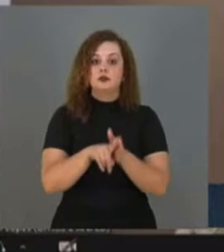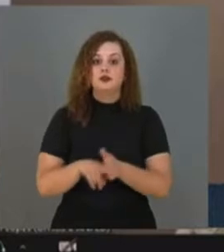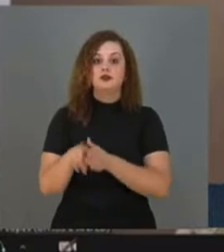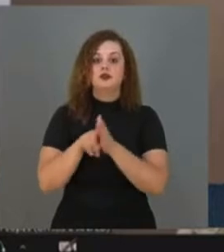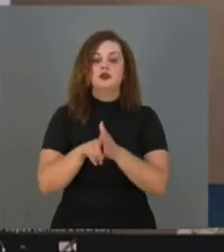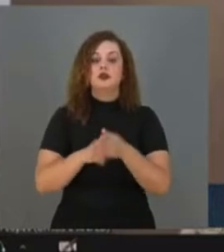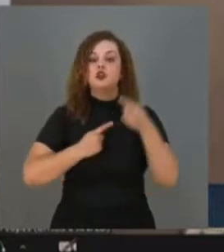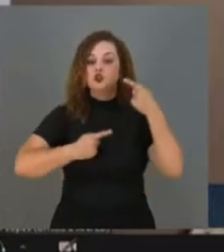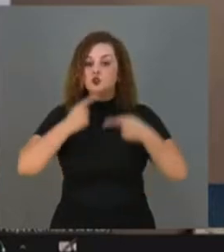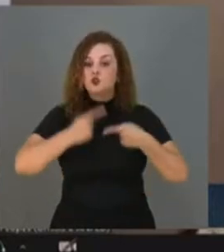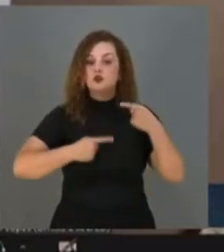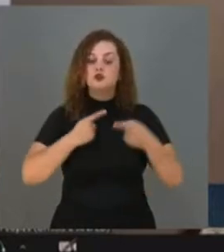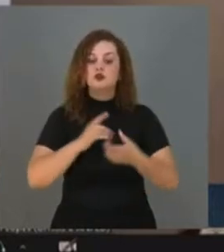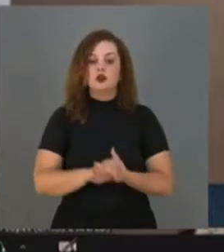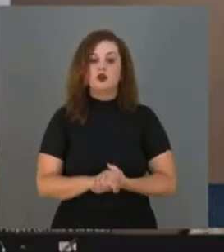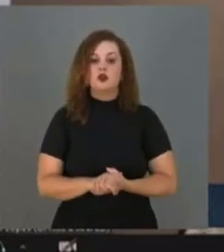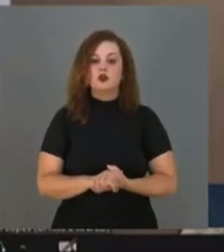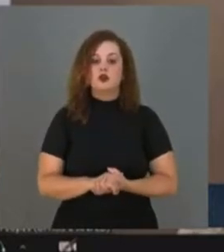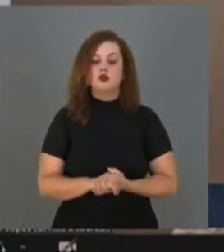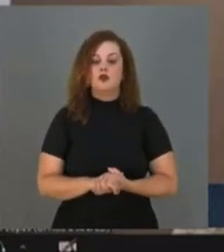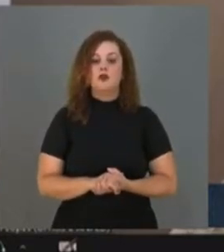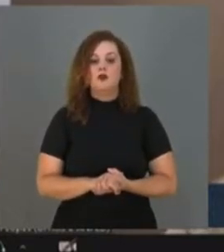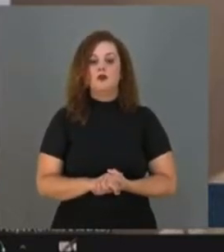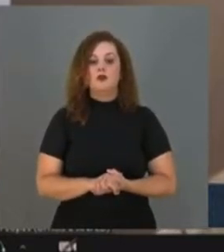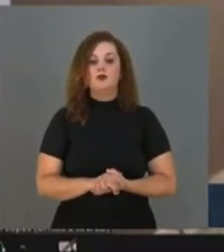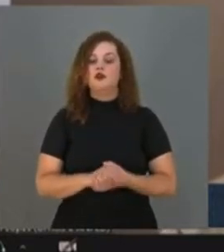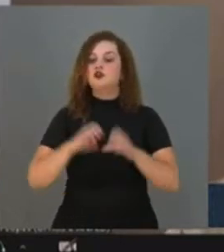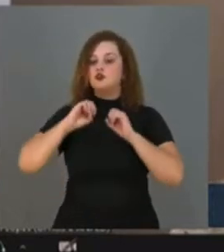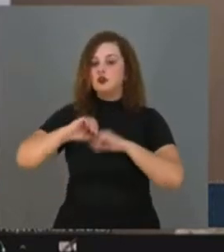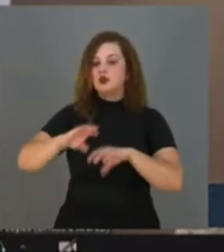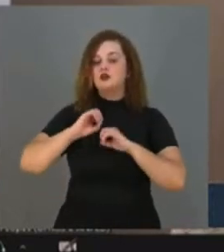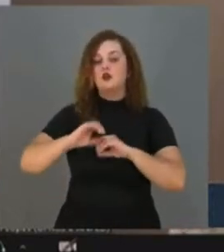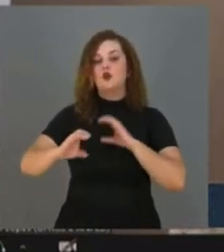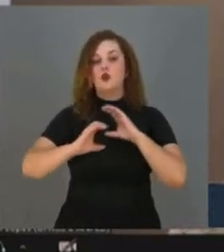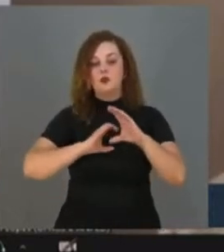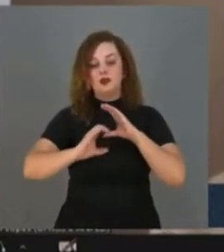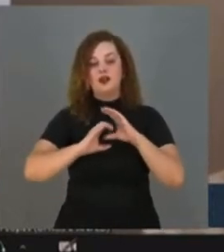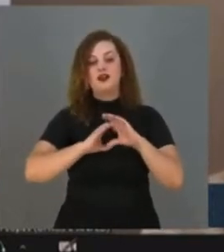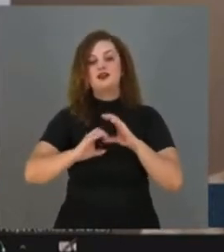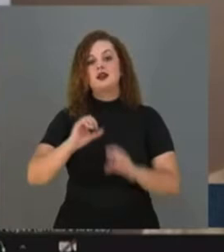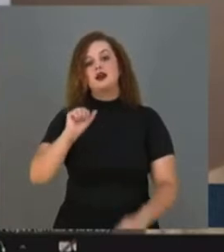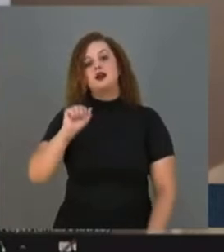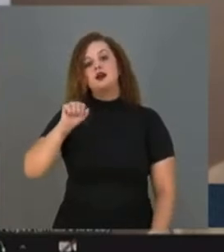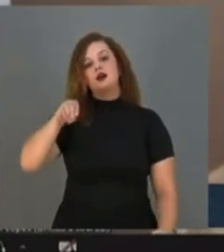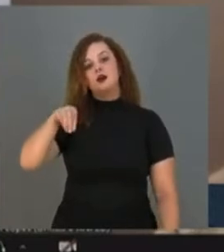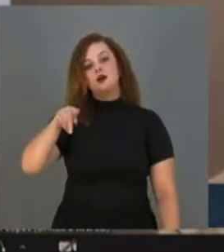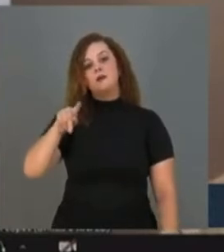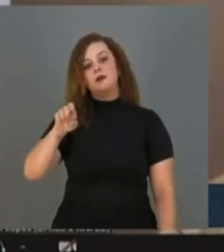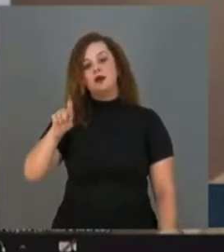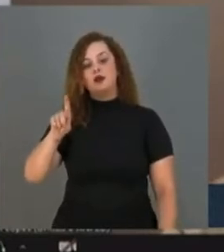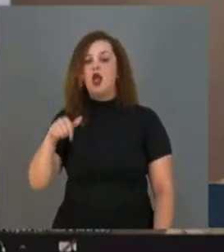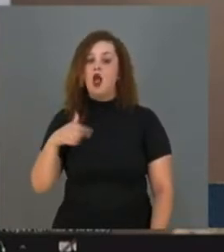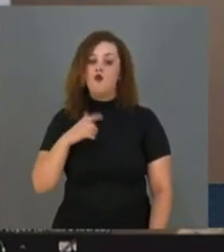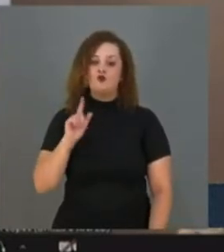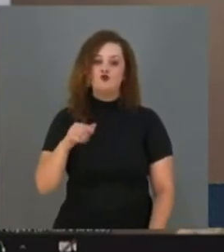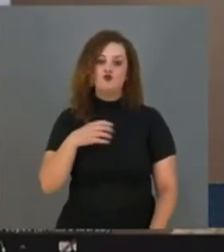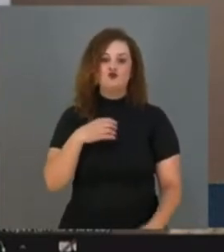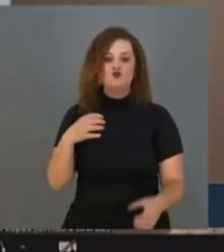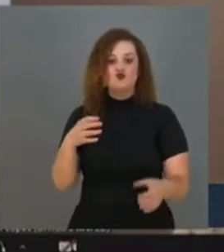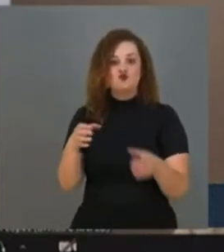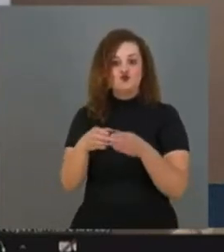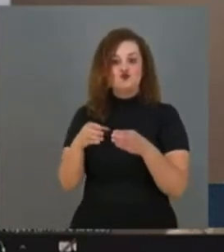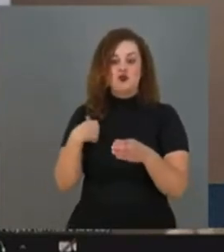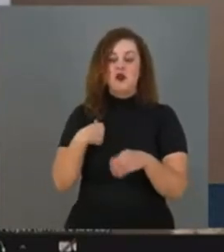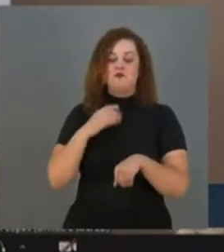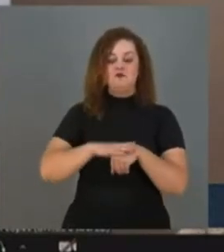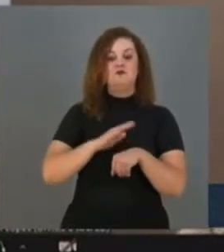em discussão no âmbito do GT16, Educação e Comunicação da Amped, que é o grupo de trabalho do qual eu participo na condição de membro